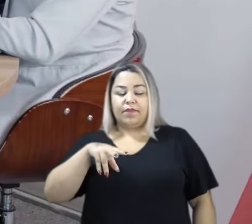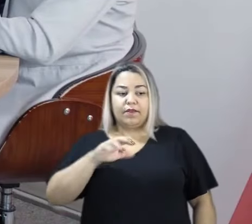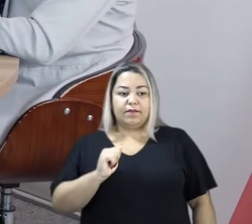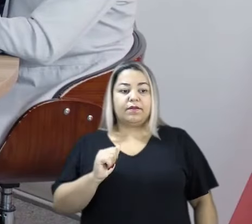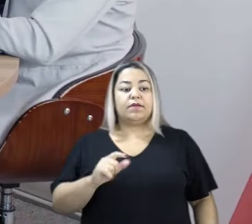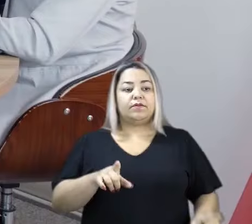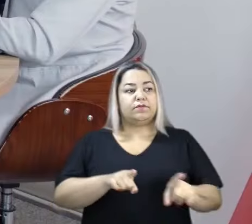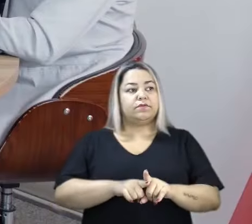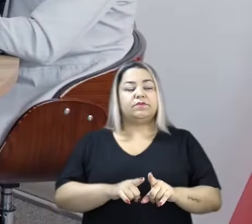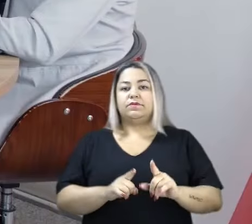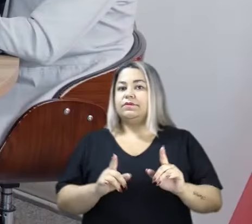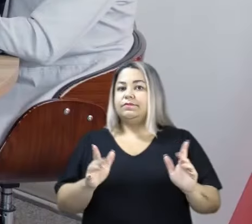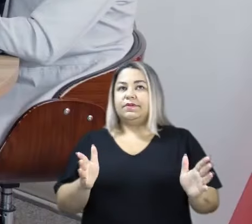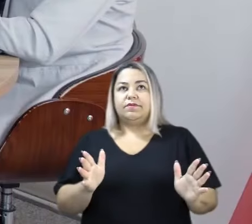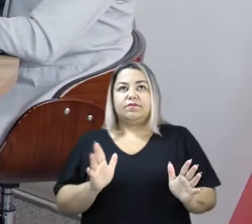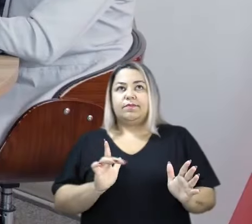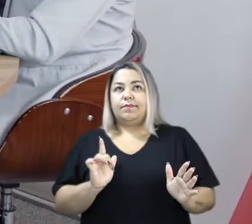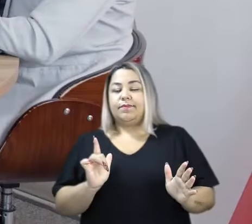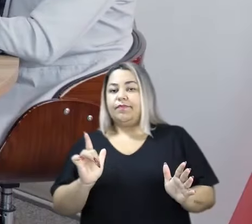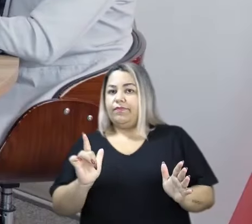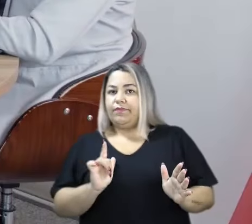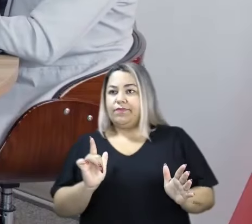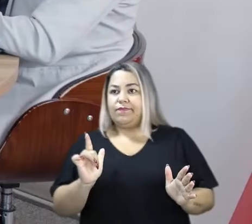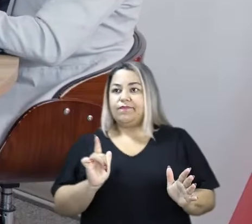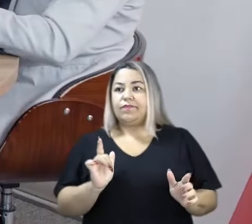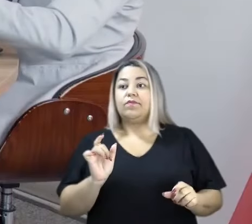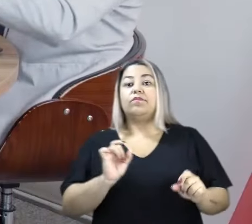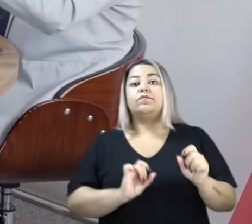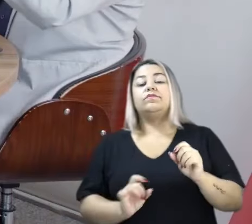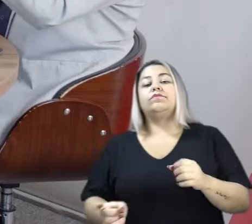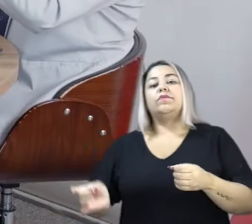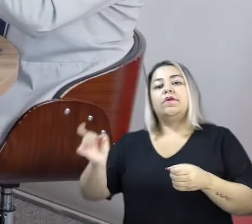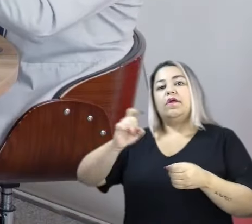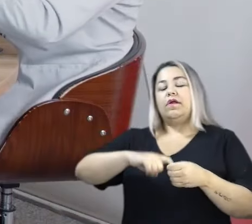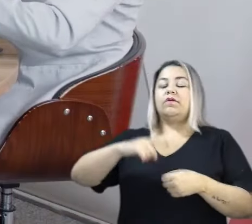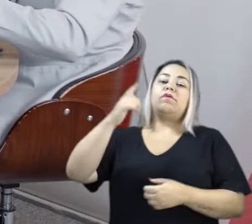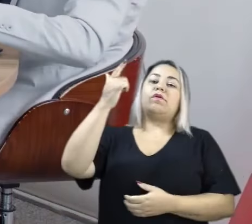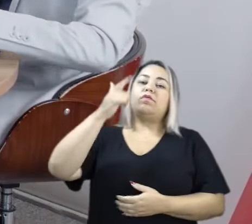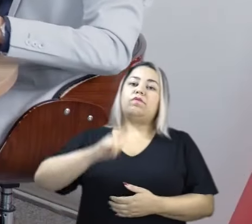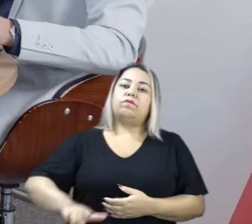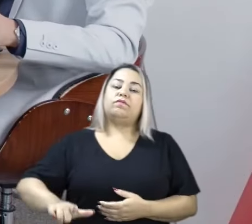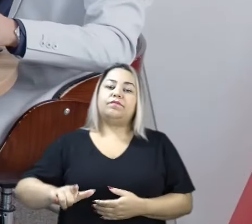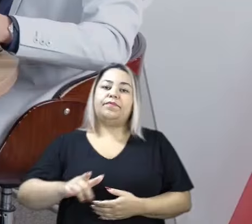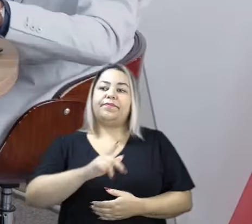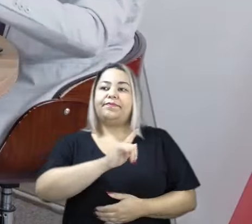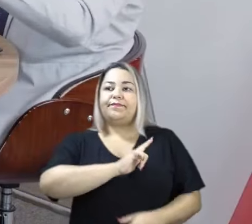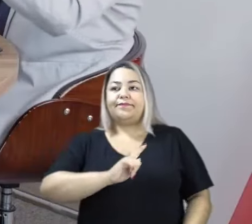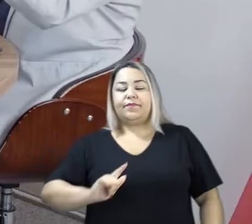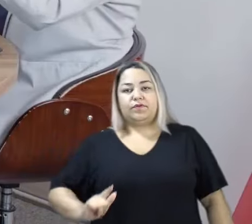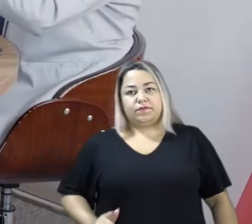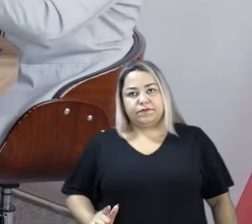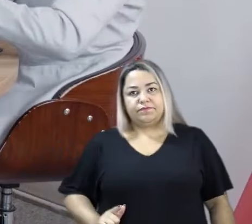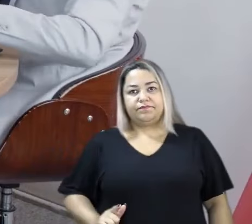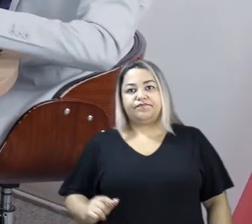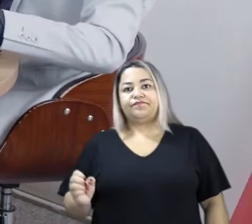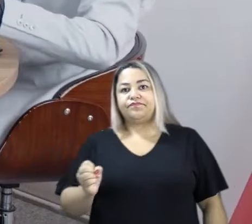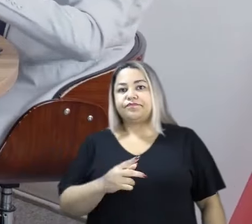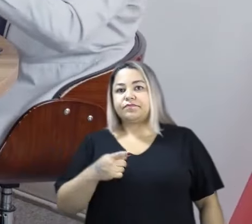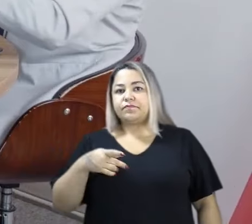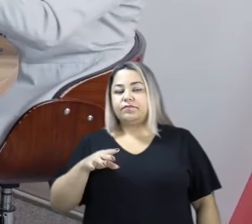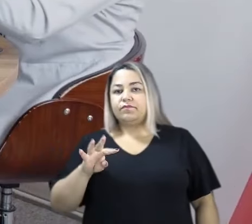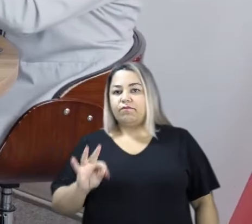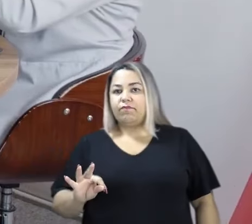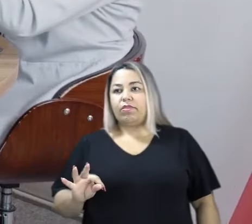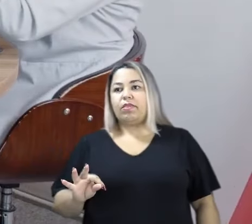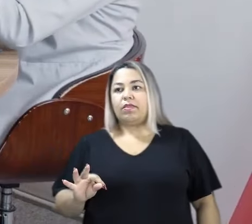realmente por água abaixo, né? Aí vai ter que quando voltar novamente um novo governo do PT,